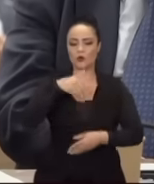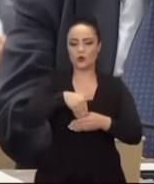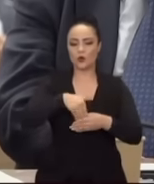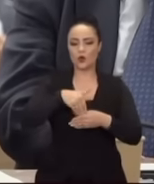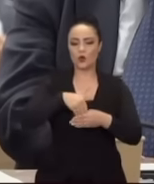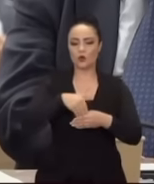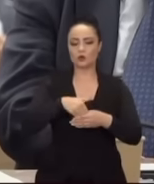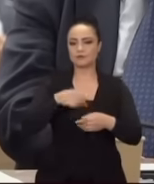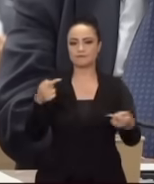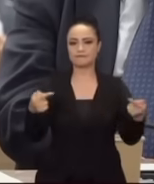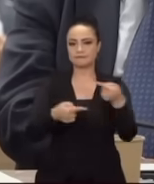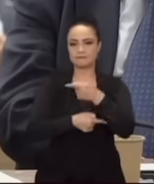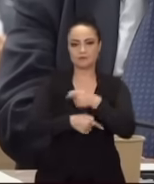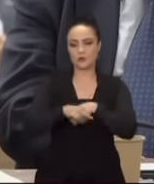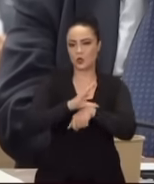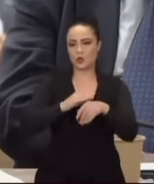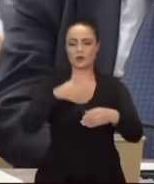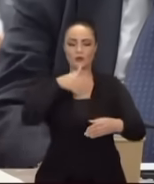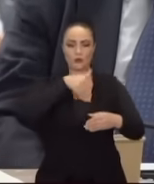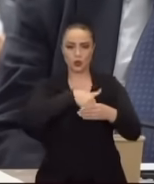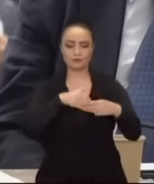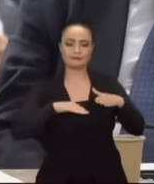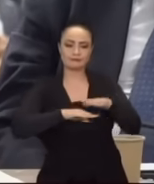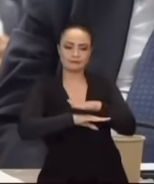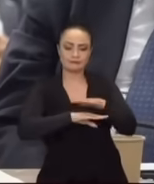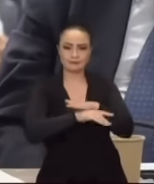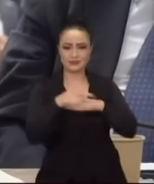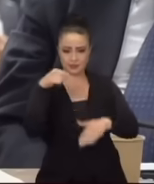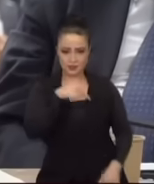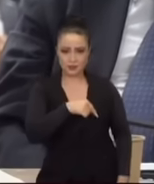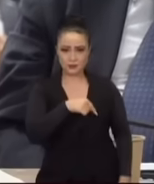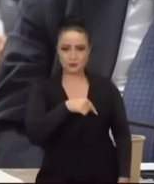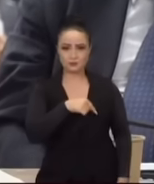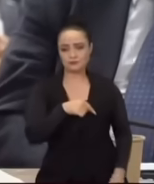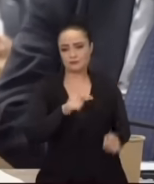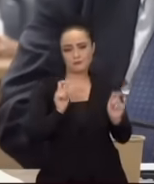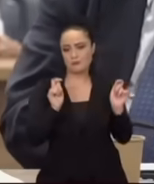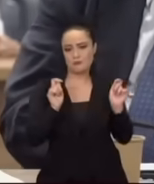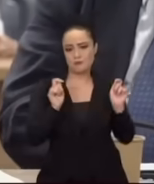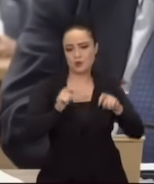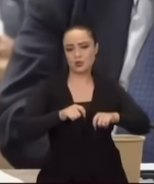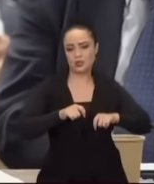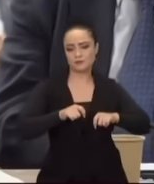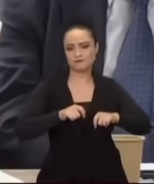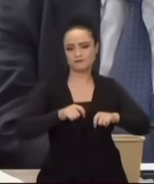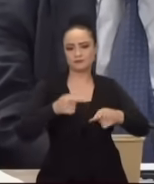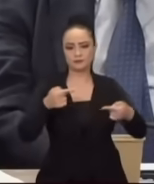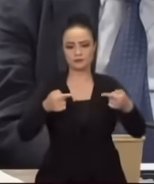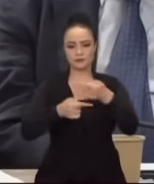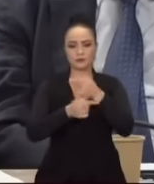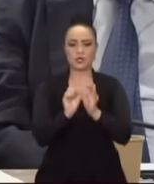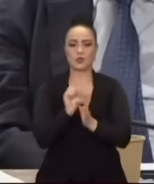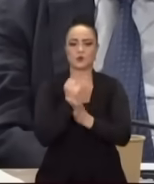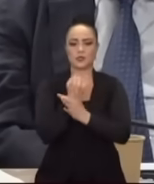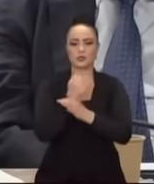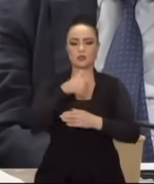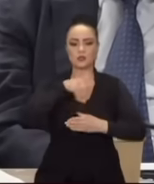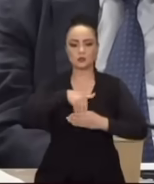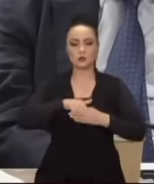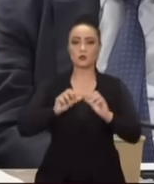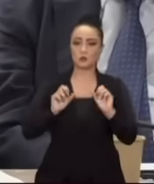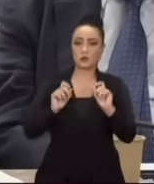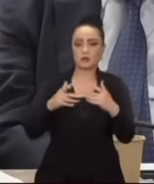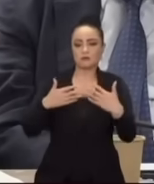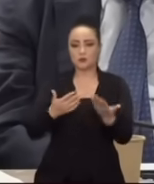sendo inconstitucional, porque a impressão do voto poderia ferir a segurança das eleições. Bem, então tivemos